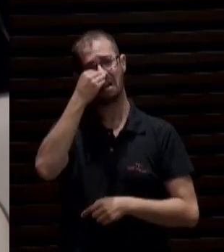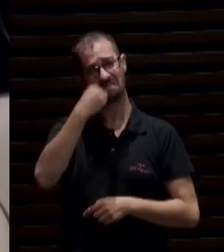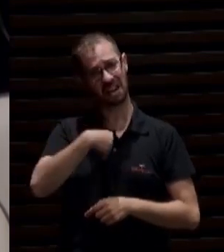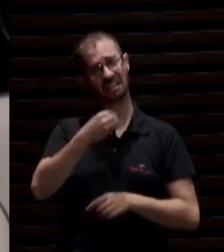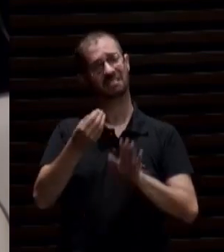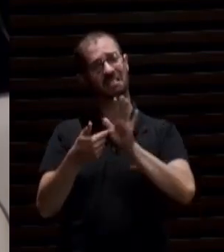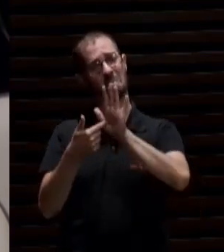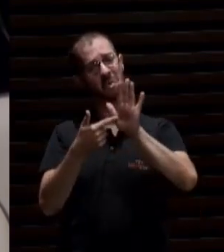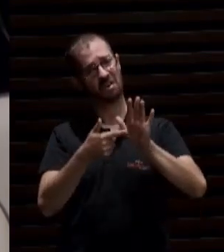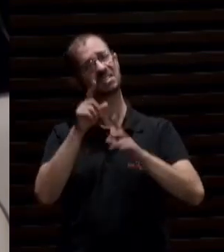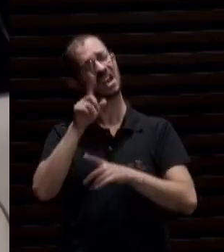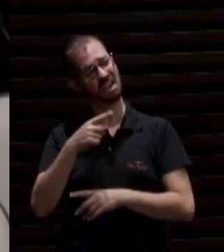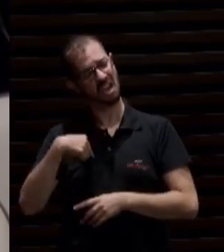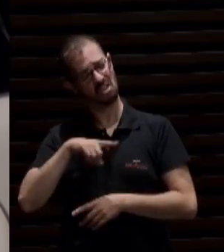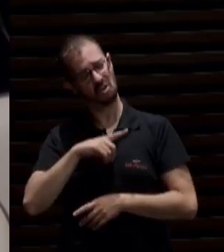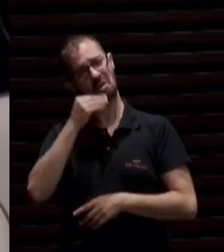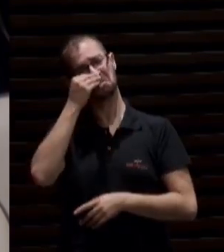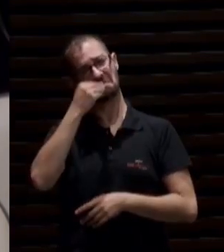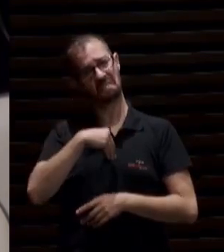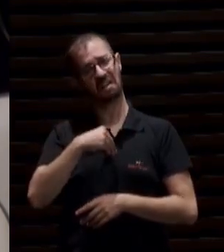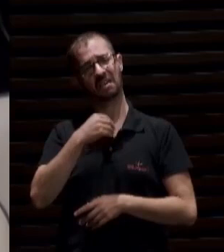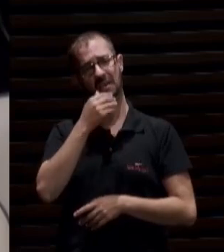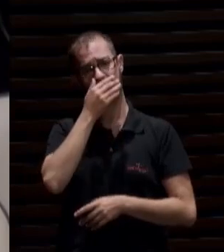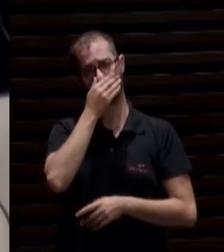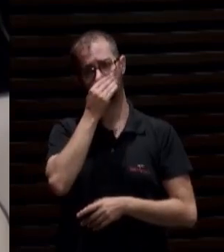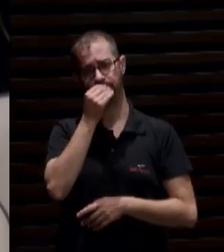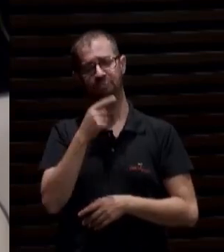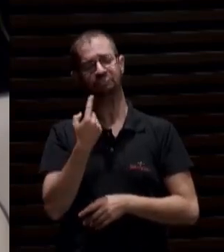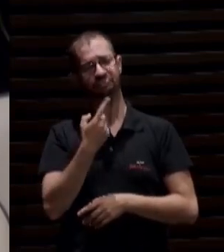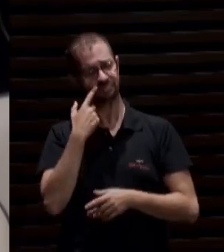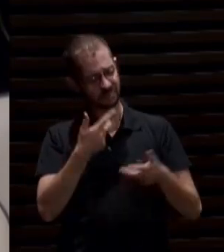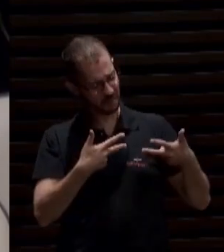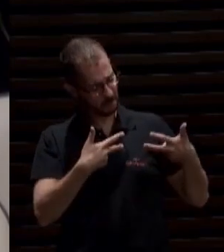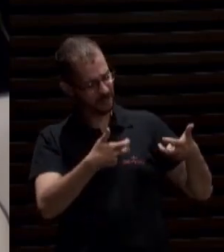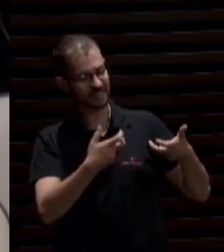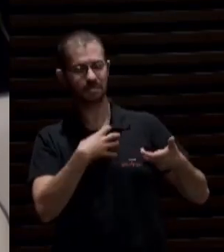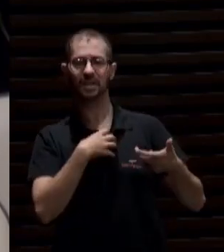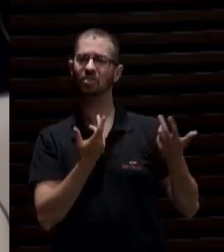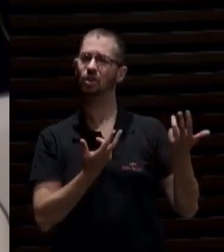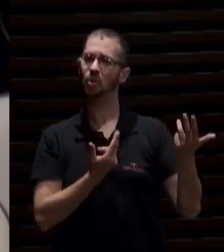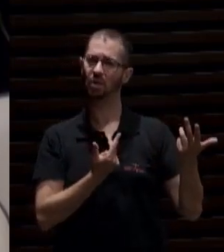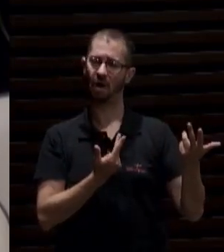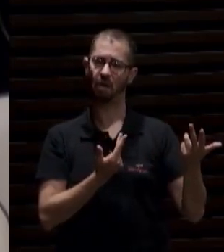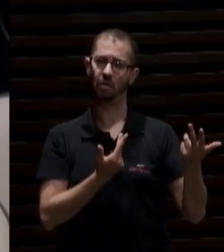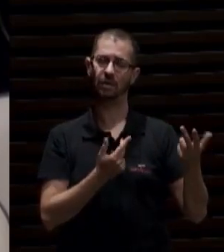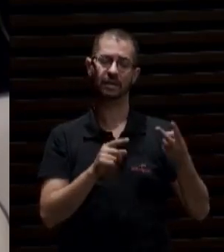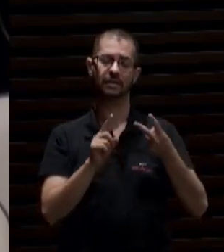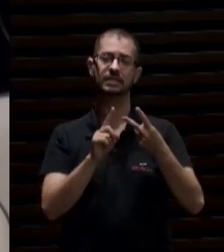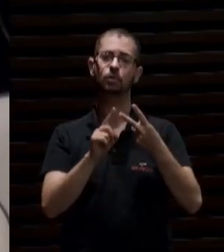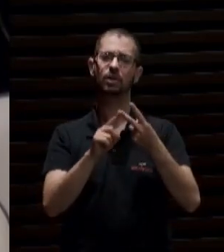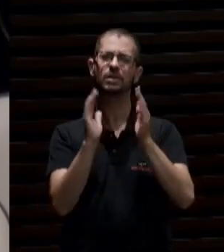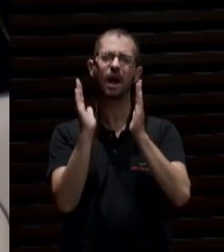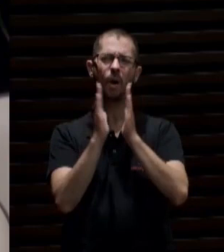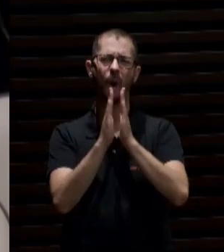do ser humano é a nossa fraqueza. Nós podemos nos identificar, receber consolo do Senhor. Então, segunda coisa, orem